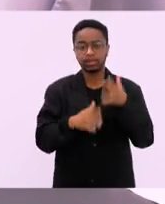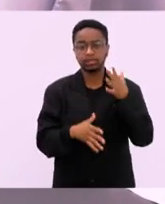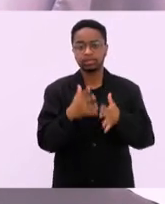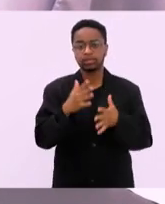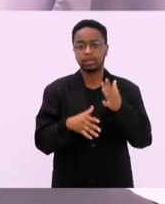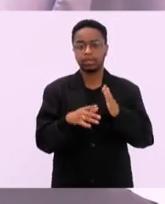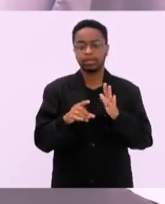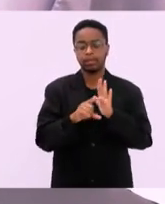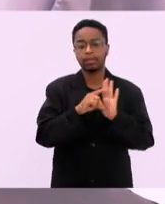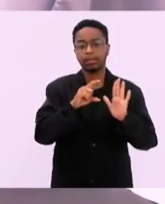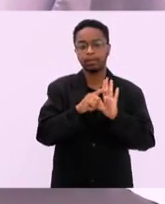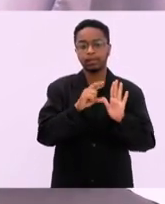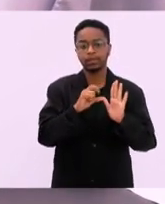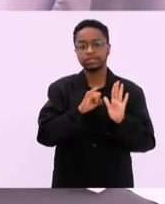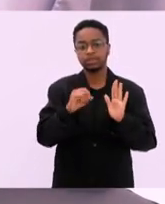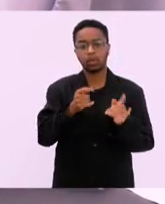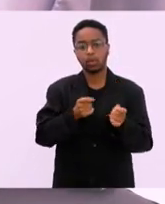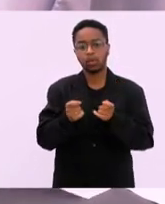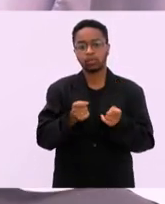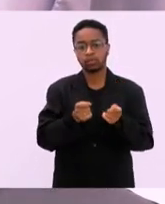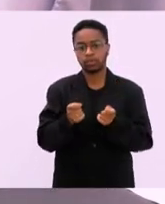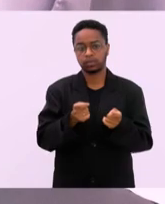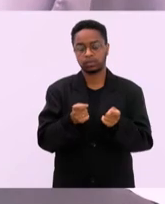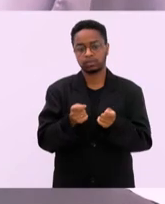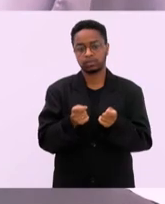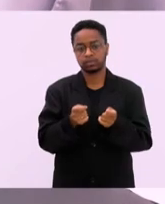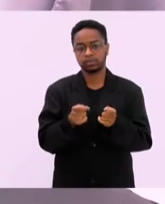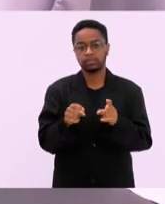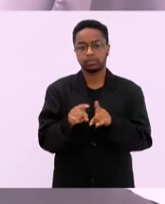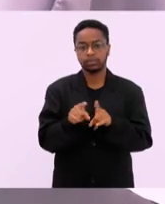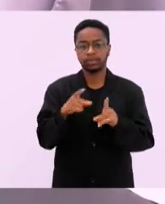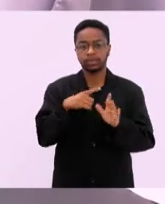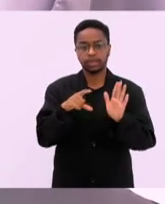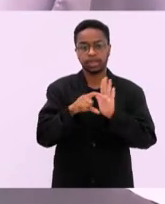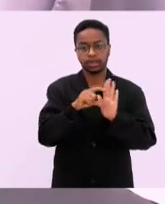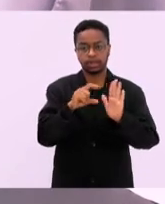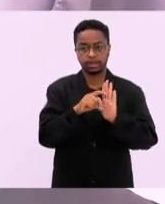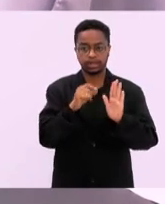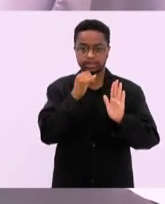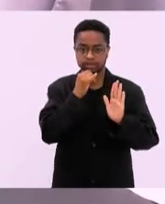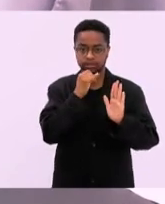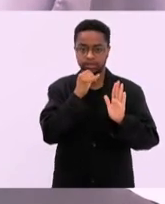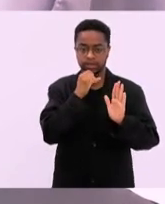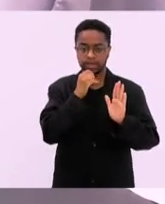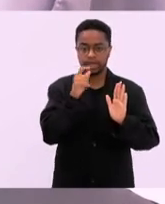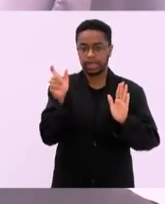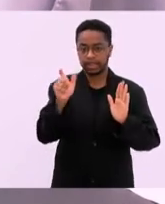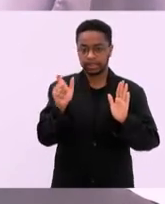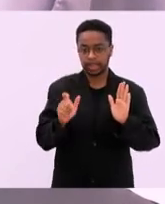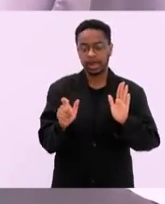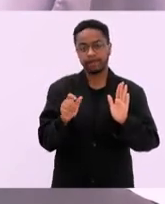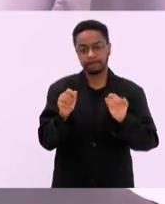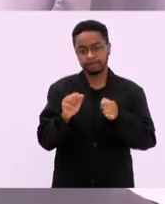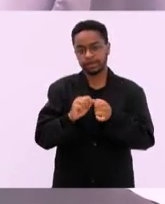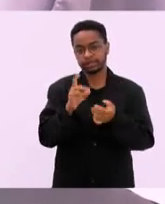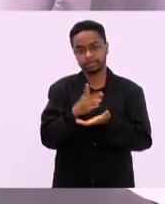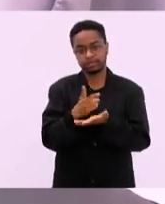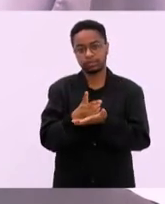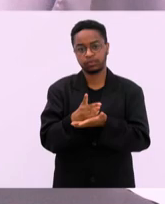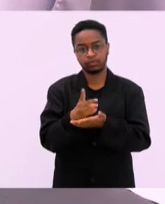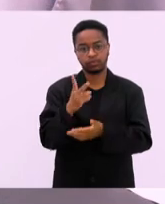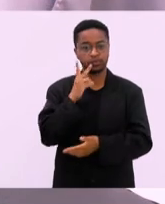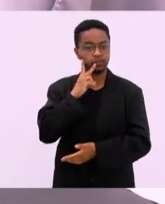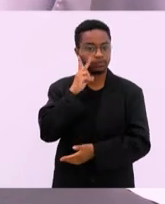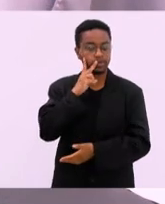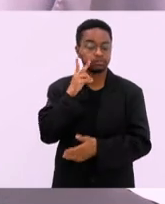aqueles produtos de origem controlada e que tem no rótulo. A Itália é o zero e vezeiro em fazer isso com os vinhos e outros países no mundo, e eu